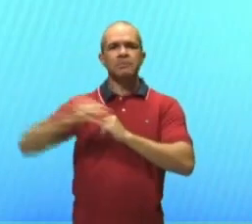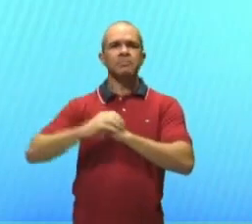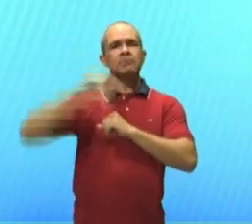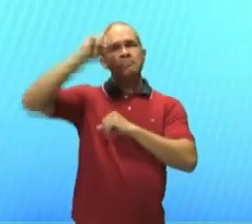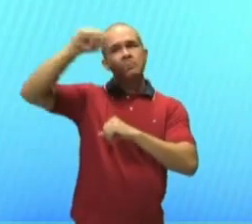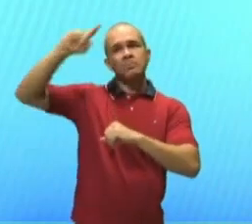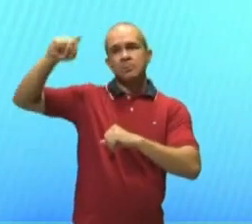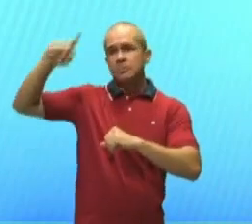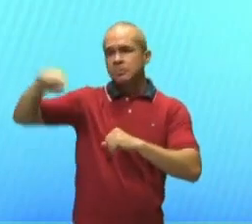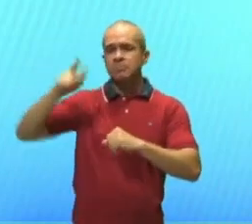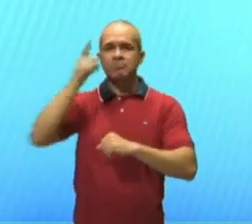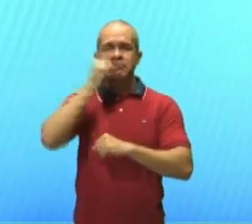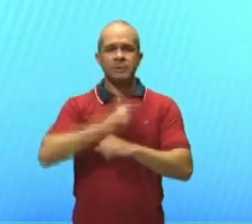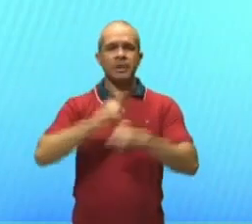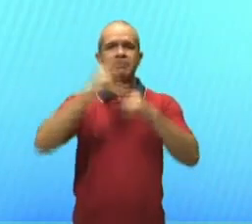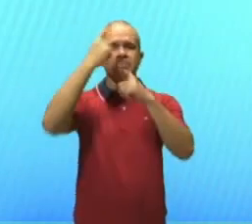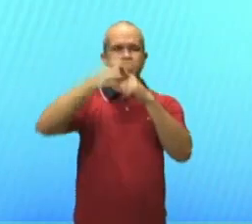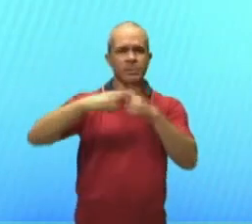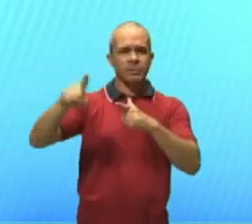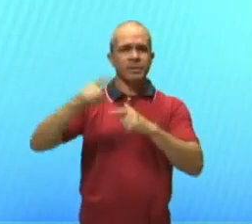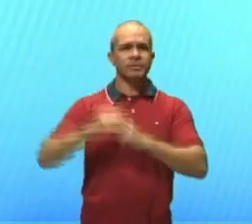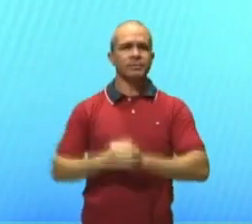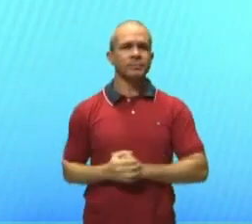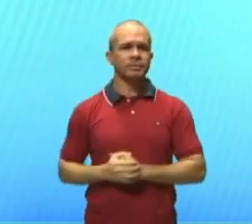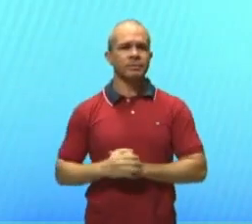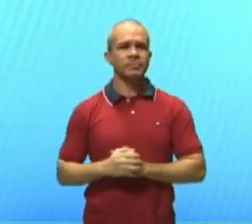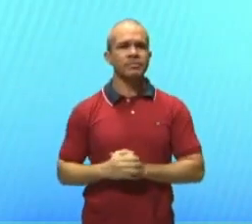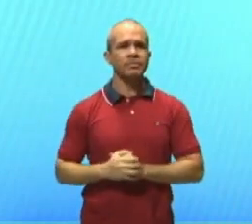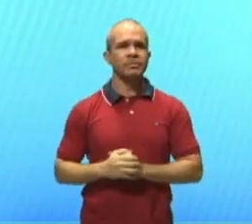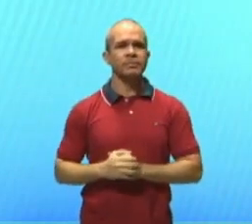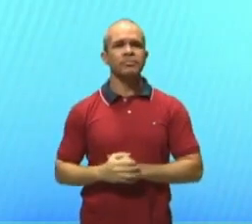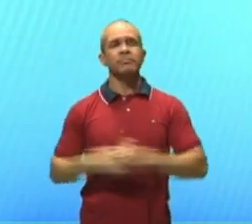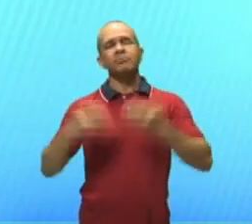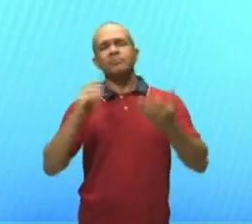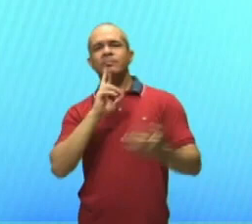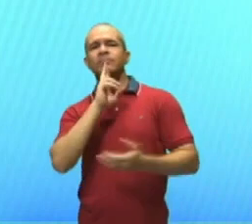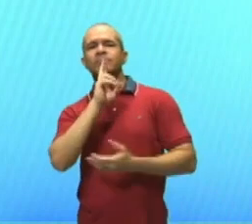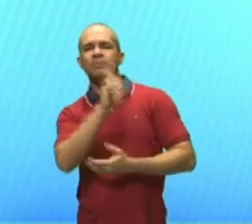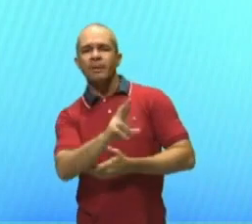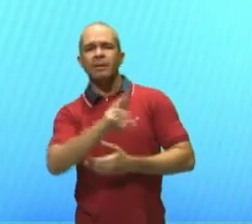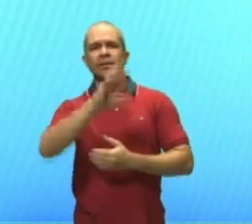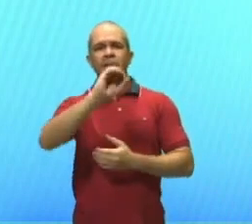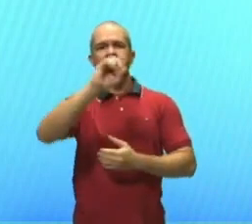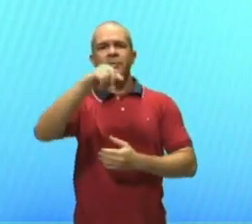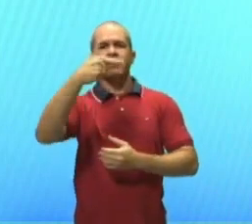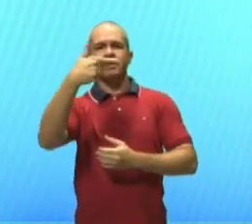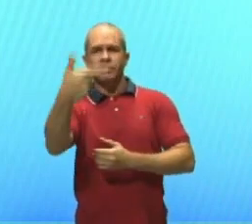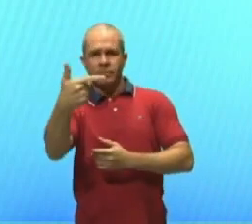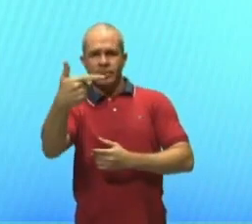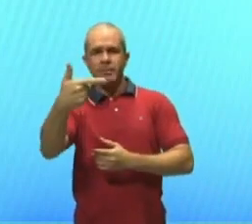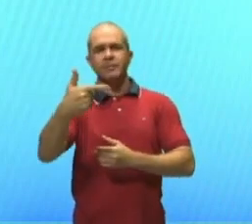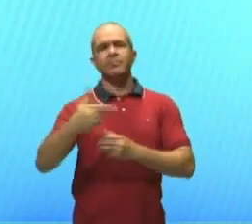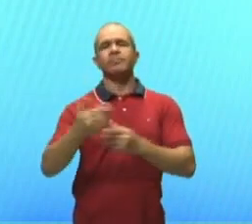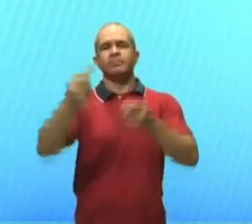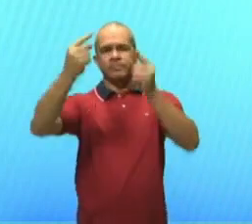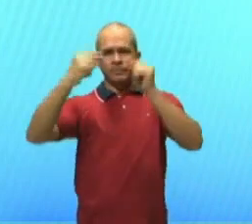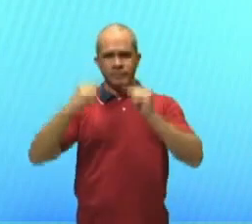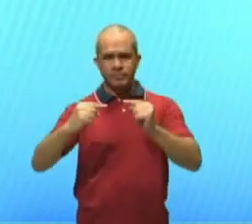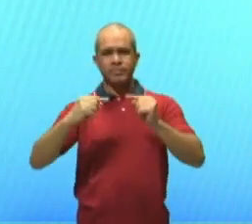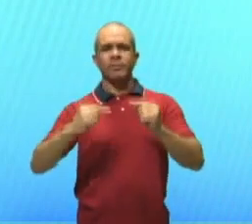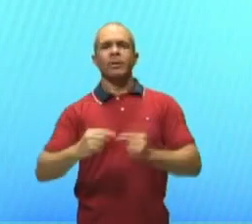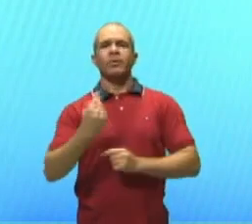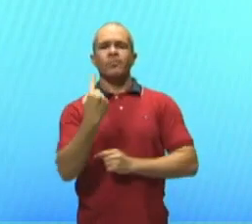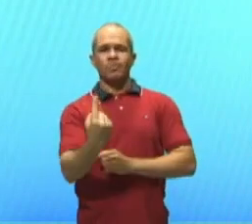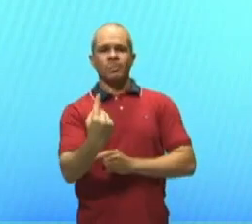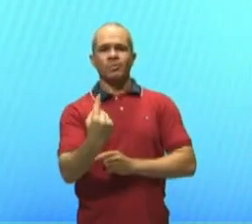cima e embaixo. Então, eu vou andar aqui embaixo e vou andar aqui em cima. Resultado, eu tenho 0,2 em cima sobre